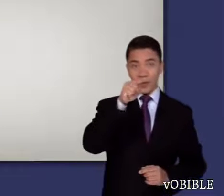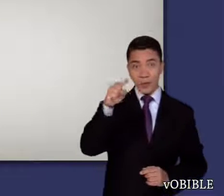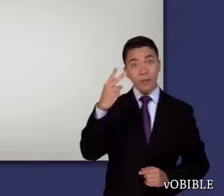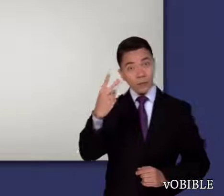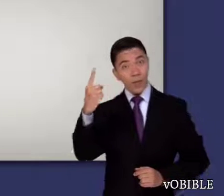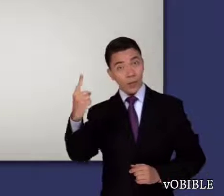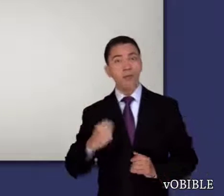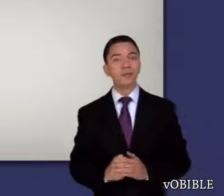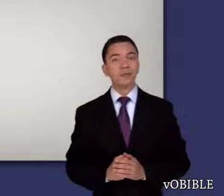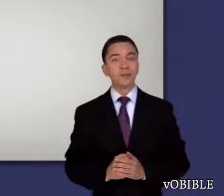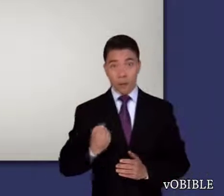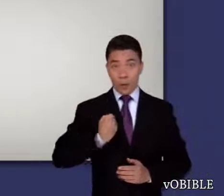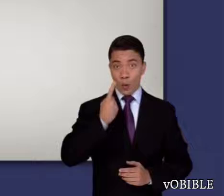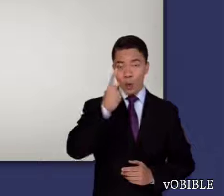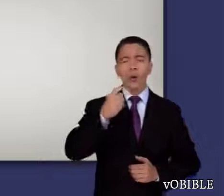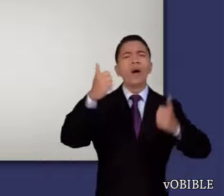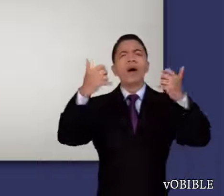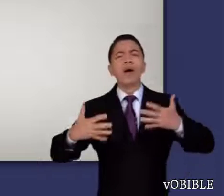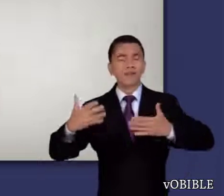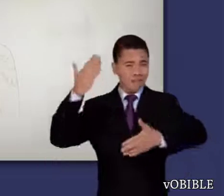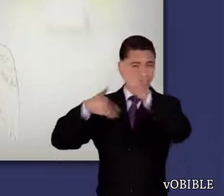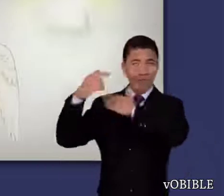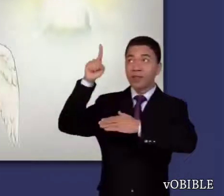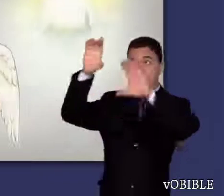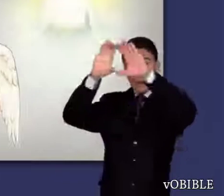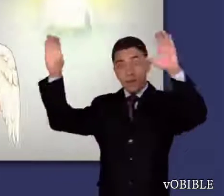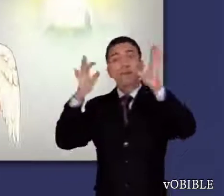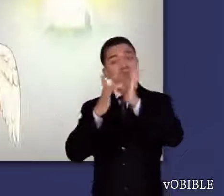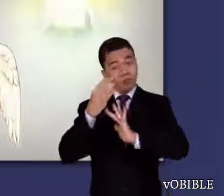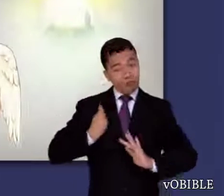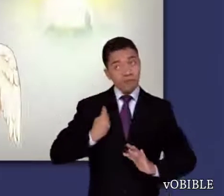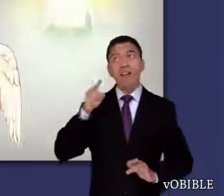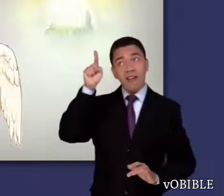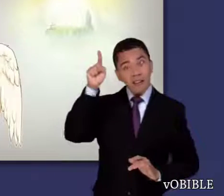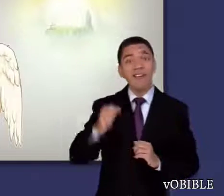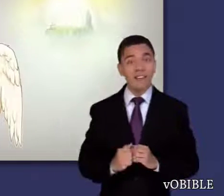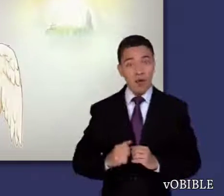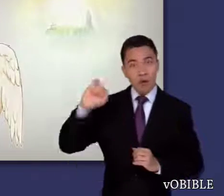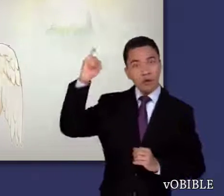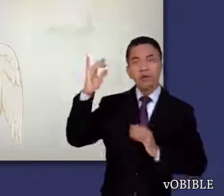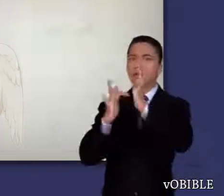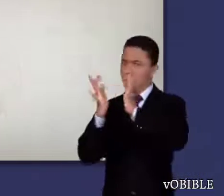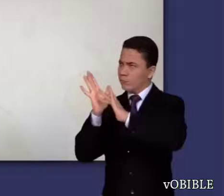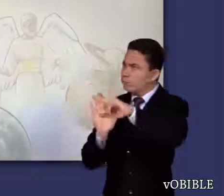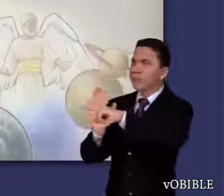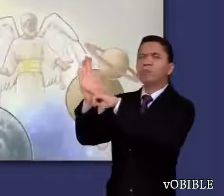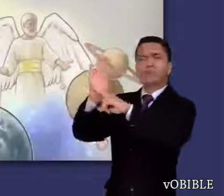21 capítulos. O capítulo 1 fala do papel de Jesus no céu antes de ele vir para a